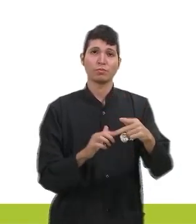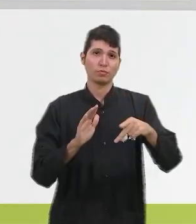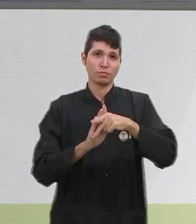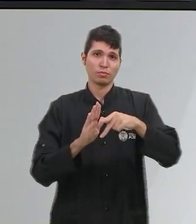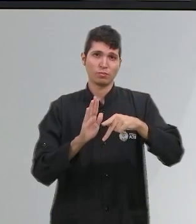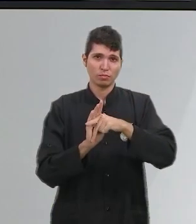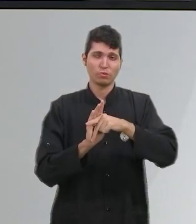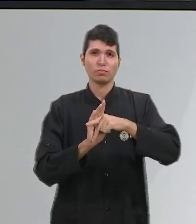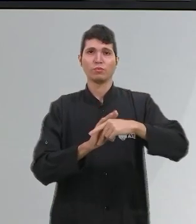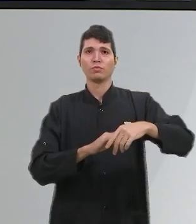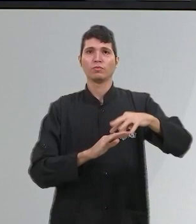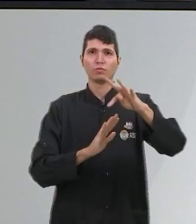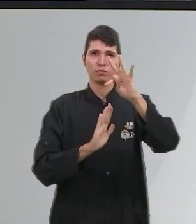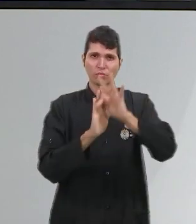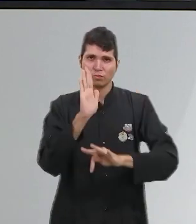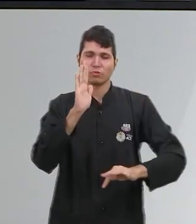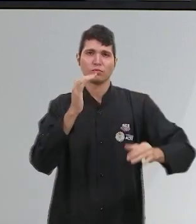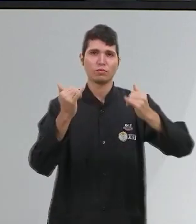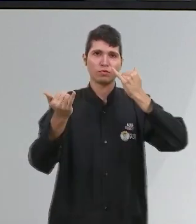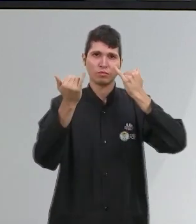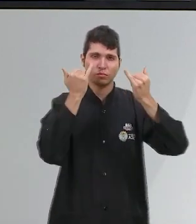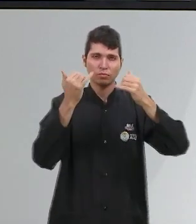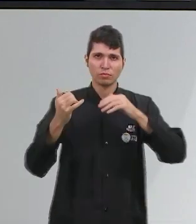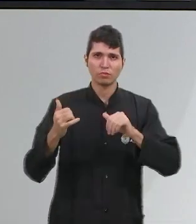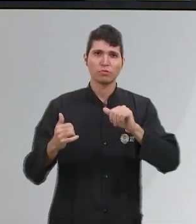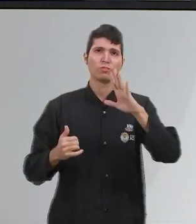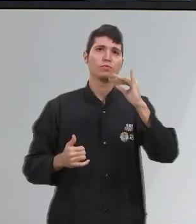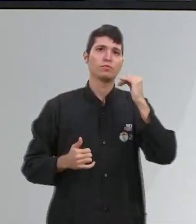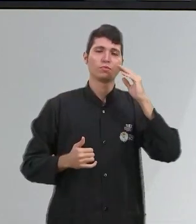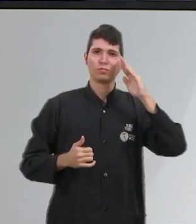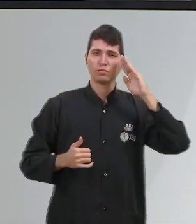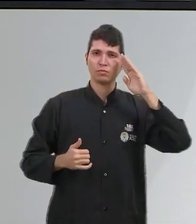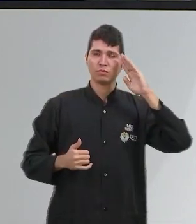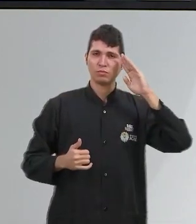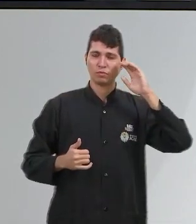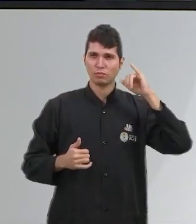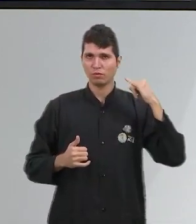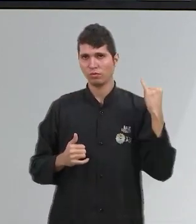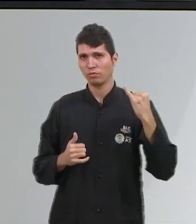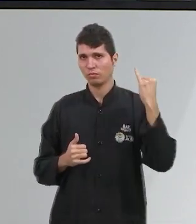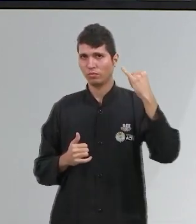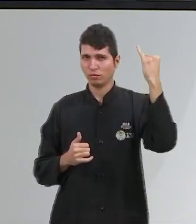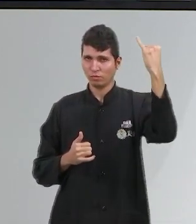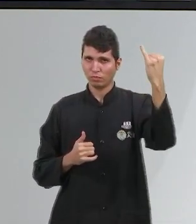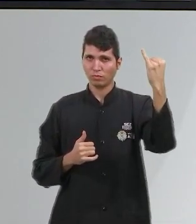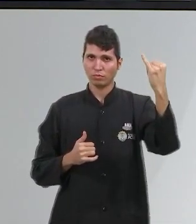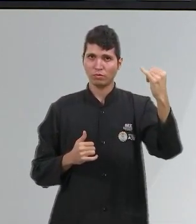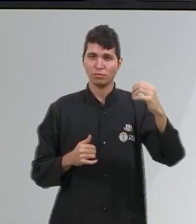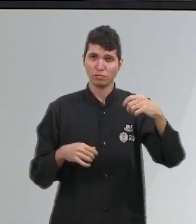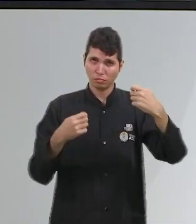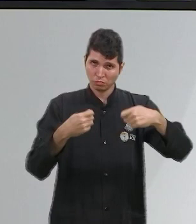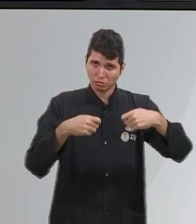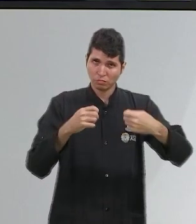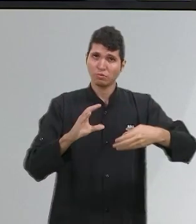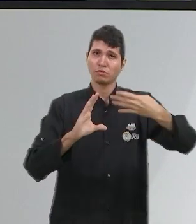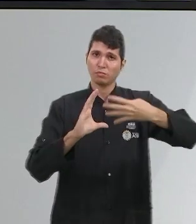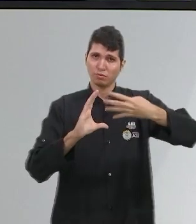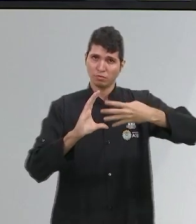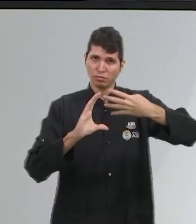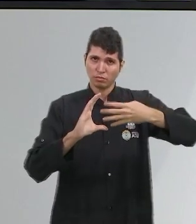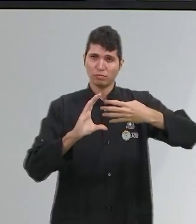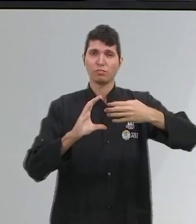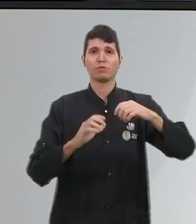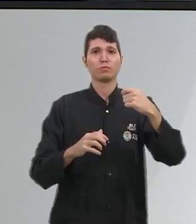texto ele já vai te passar as informações mais importantes desse composto. Ele precisa ser um hidrocarboneto, ele precisa